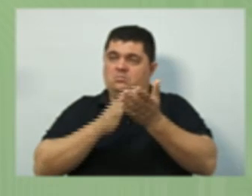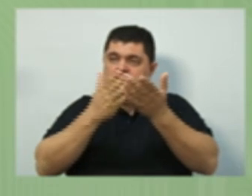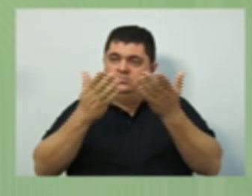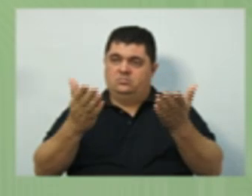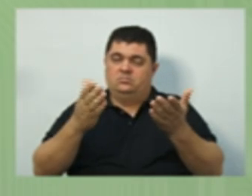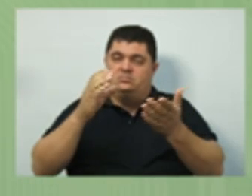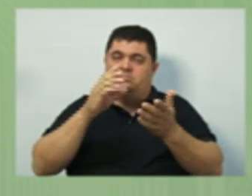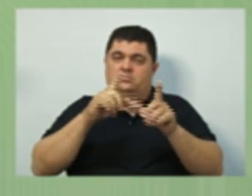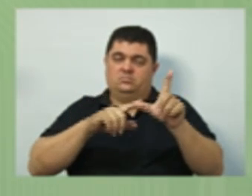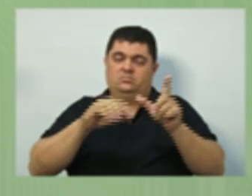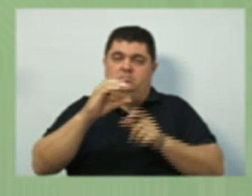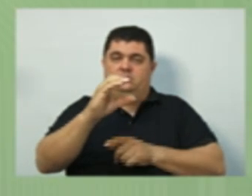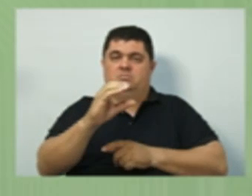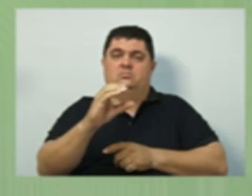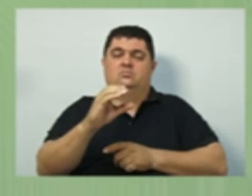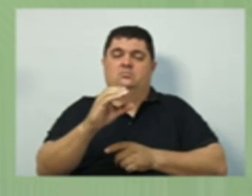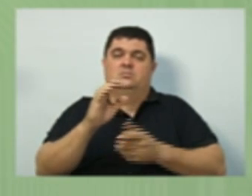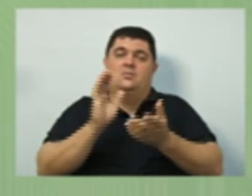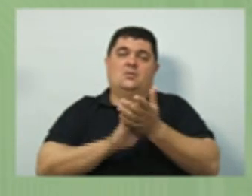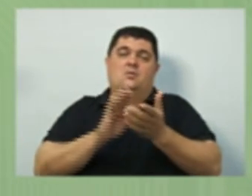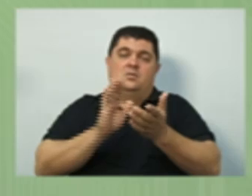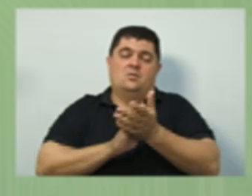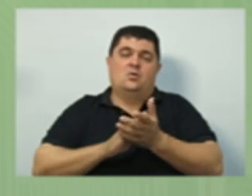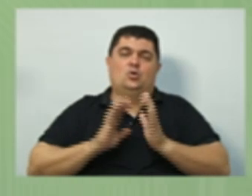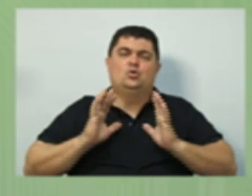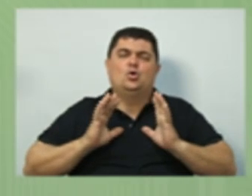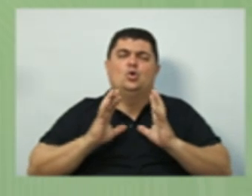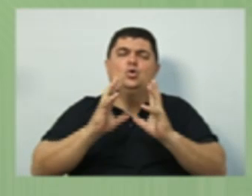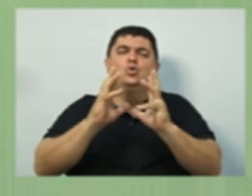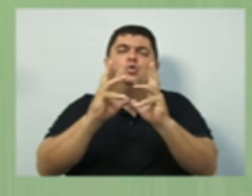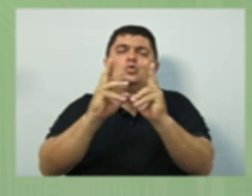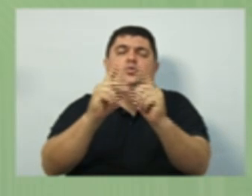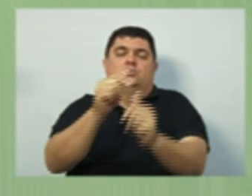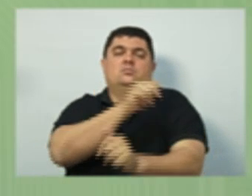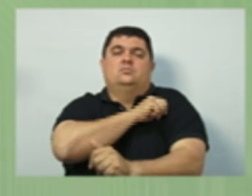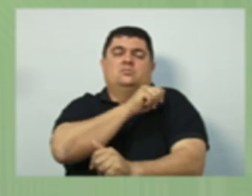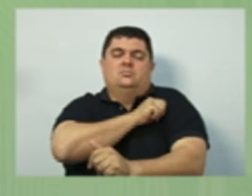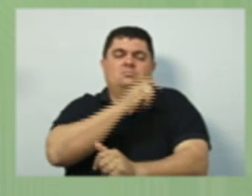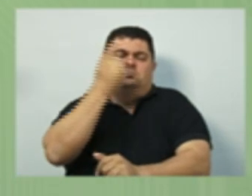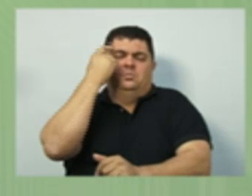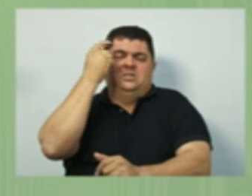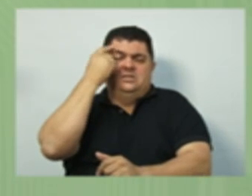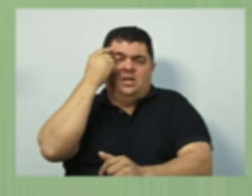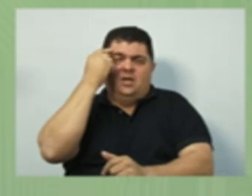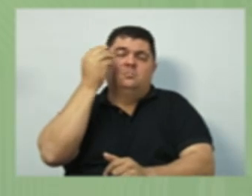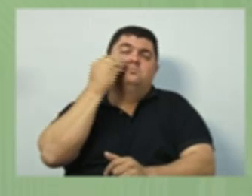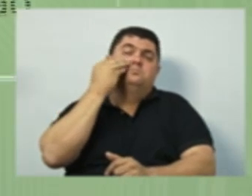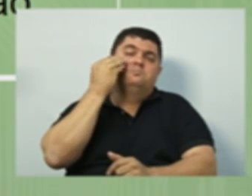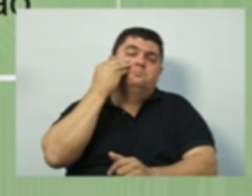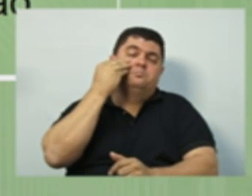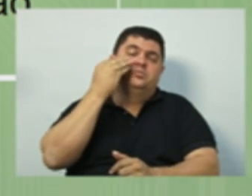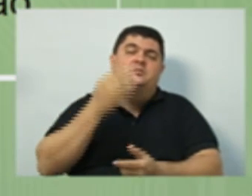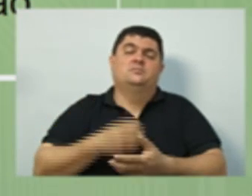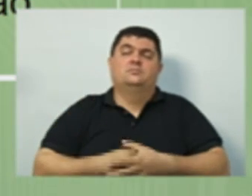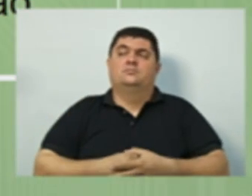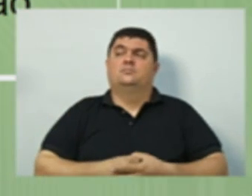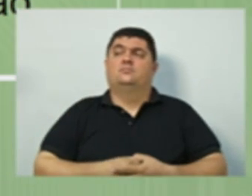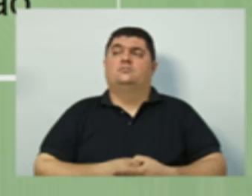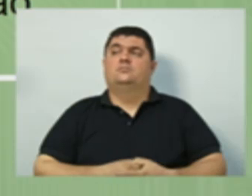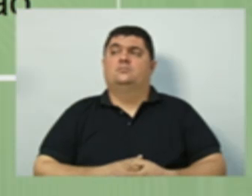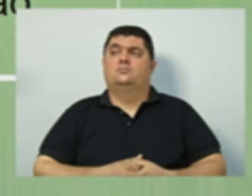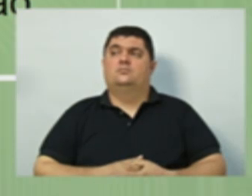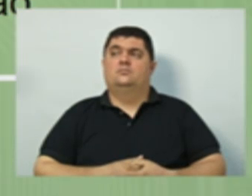aí a letra C e mais parabéns ainda para todos aqueles que ousaram pensar e refletir.